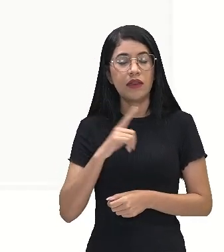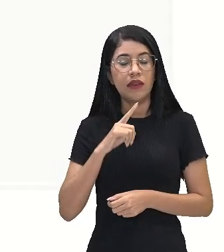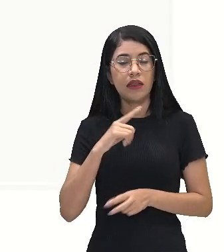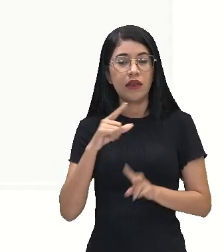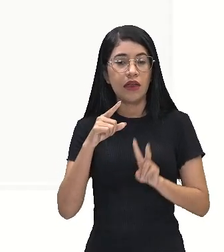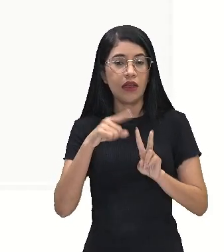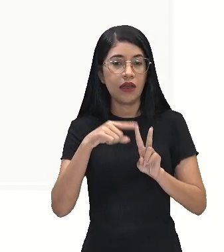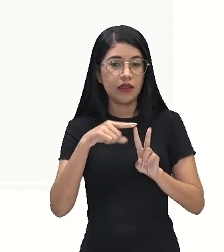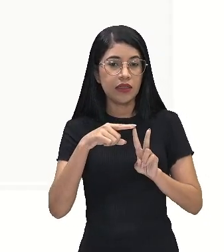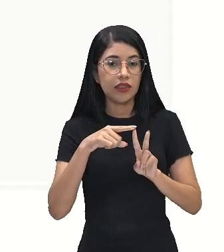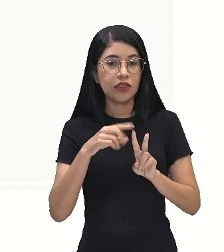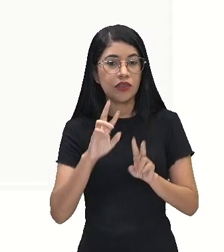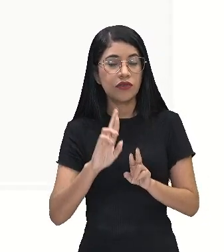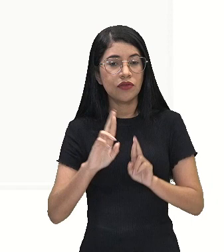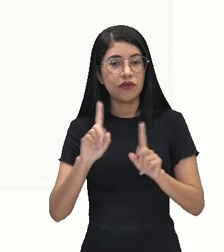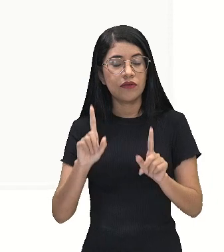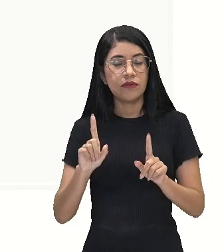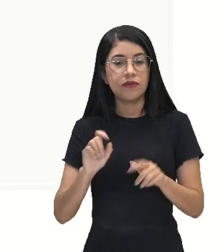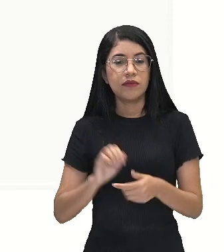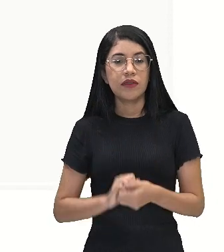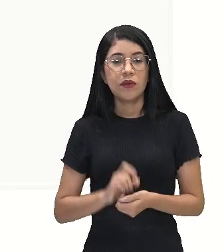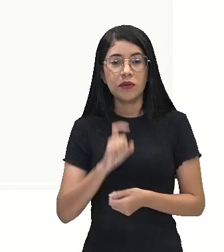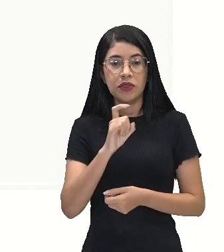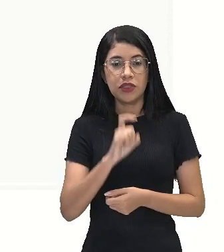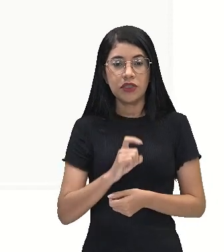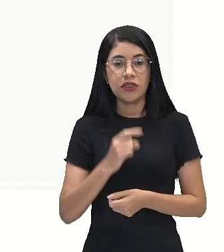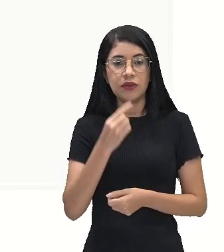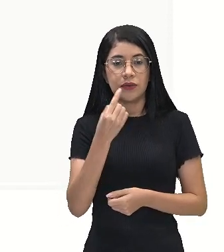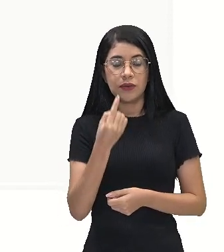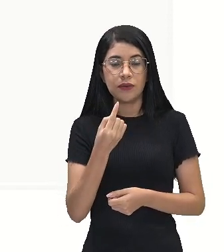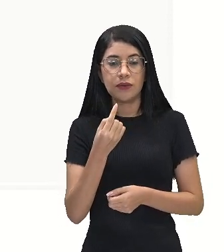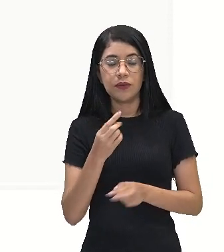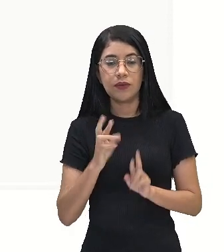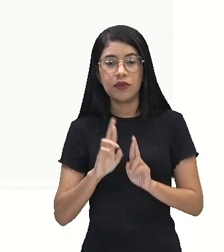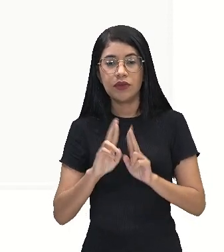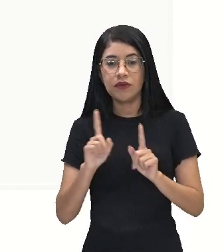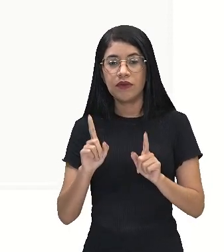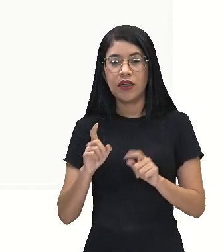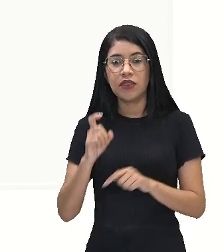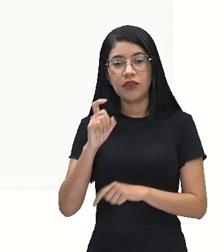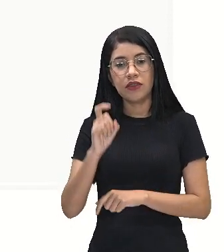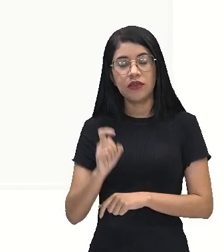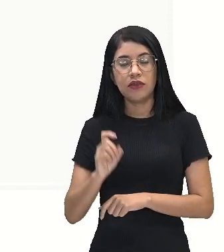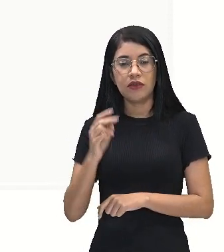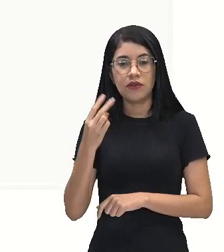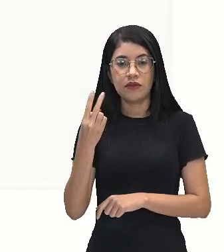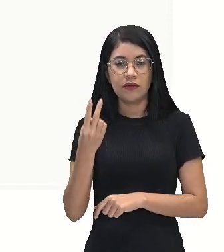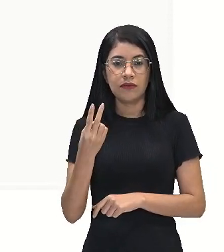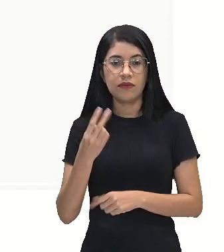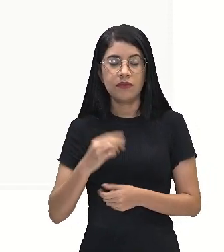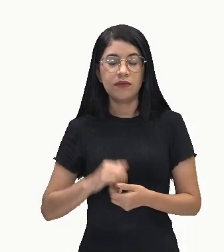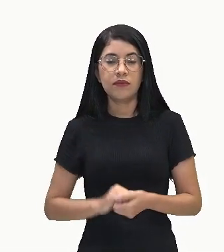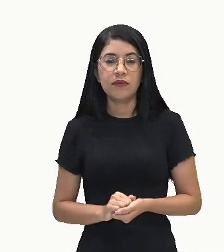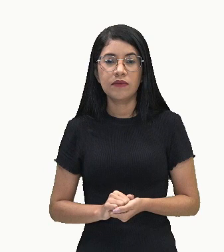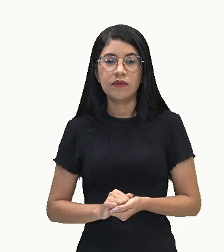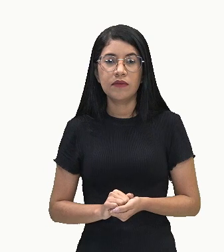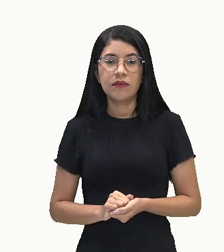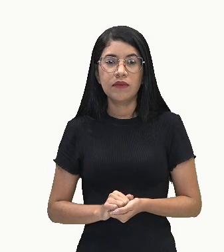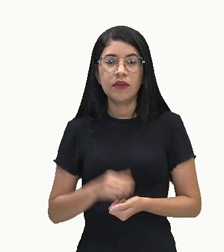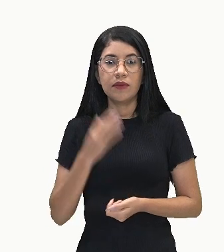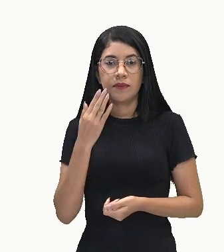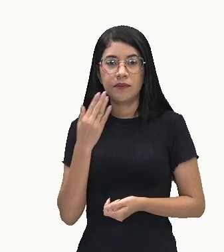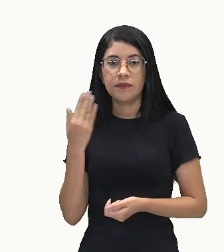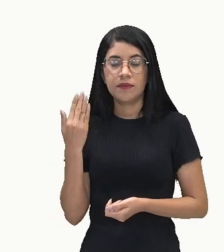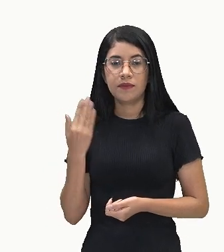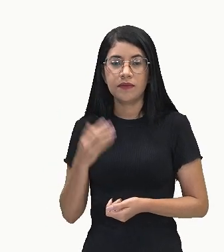reais diferentes, ou seja, x' vai ser diferente de x duas linhas. Olha só o resultado